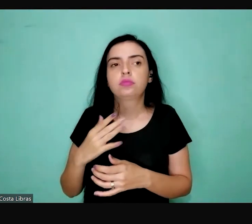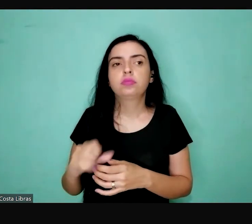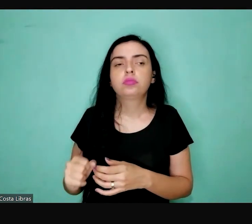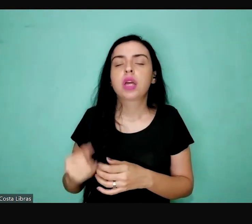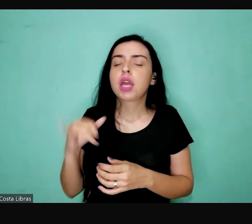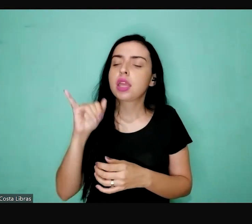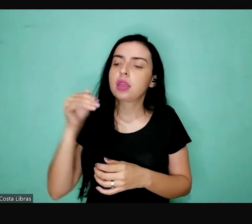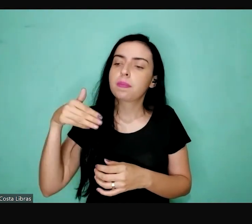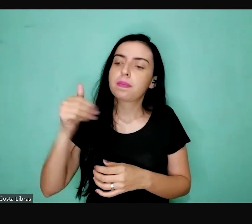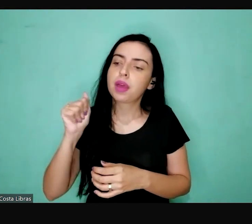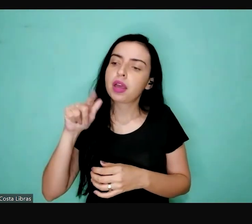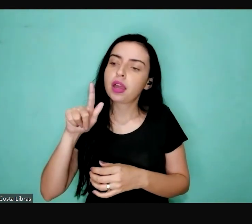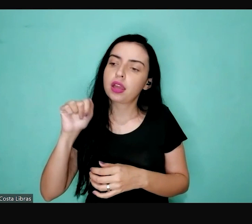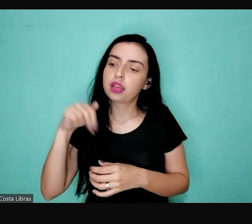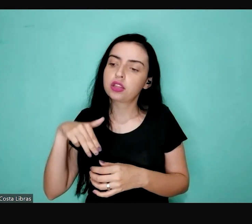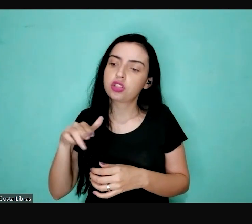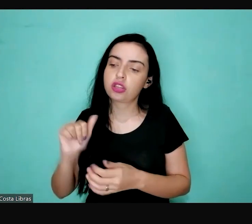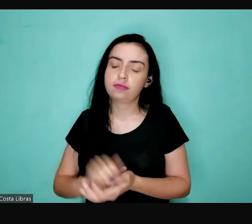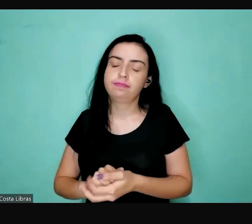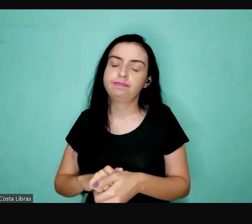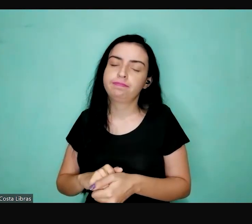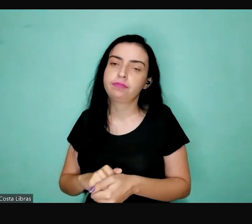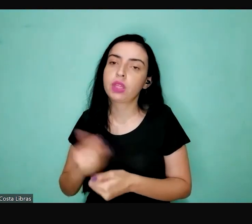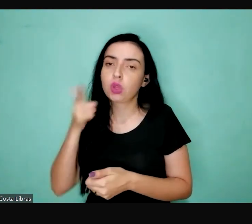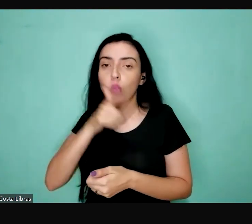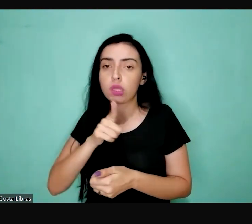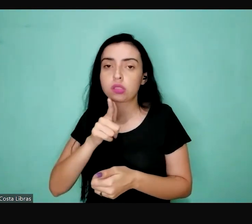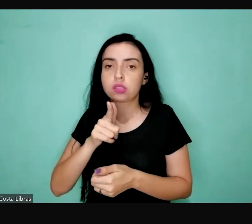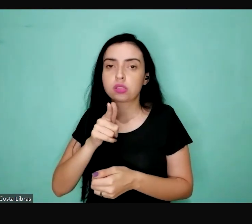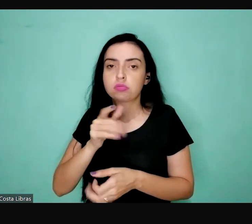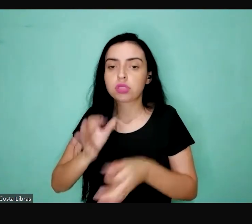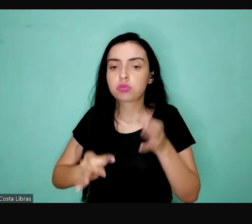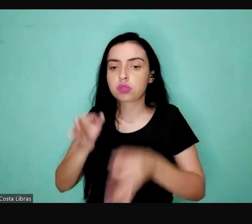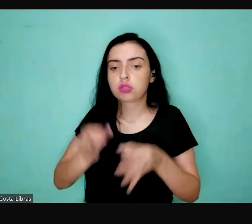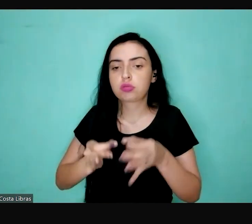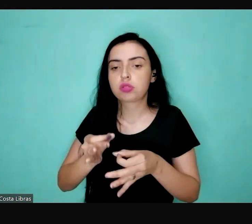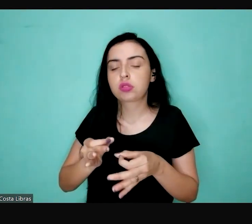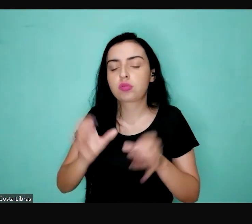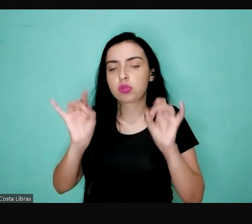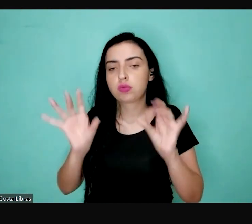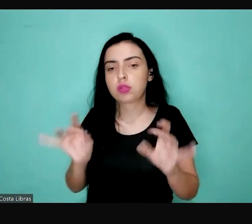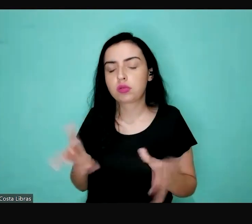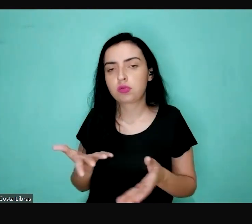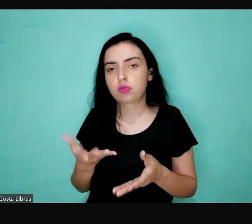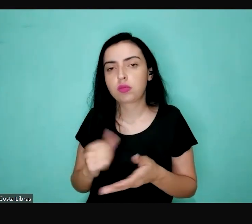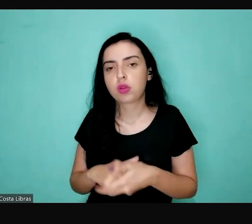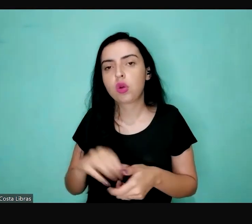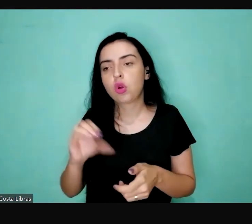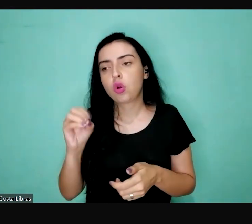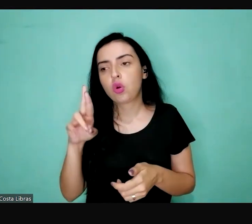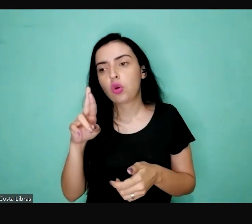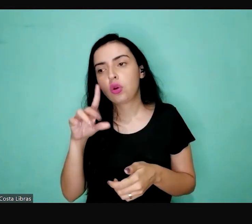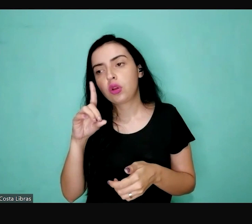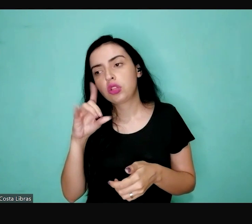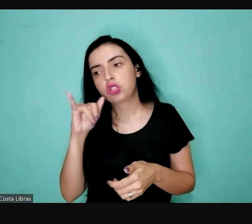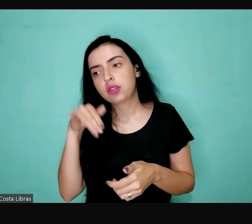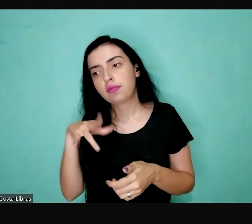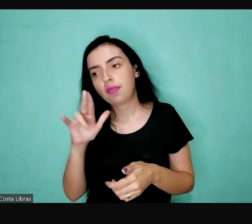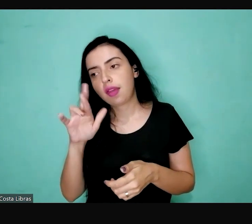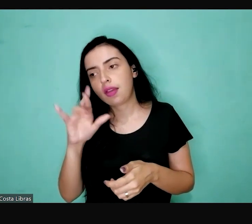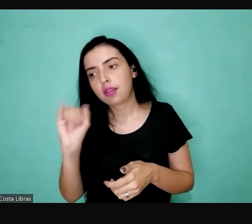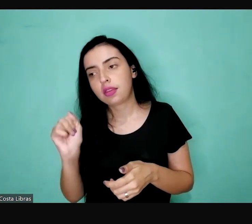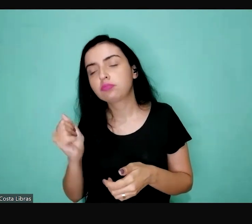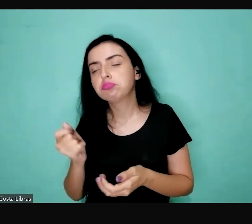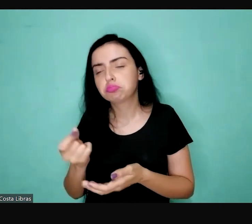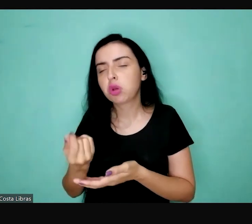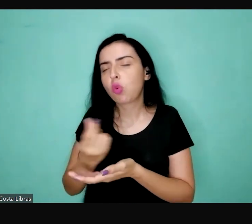etc. E conseguiu, na jurisdição ordinária, até o Tribunal Supremo, uma determinada indenização, um